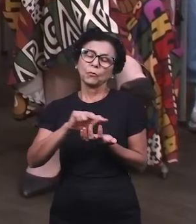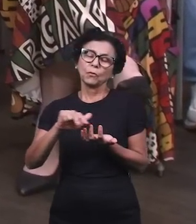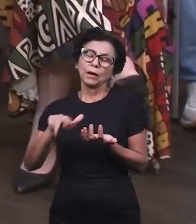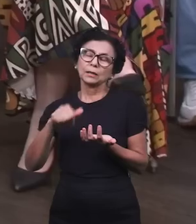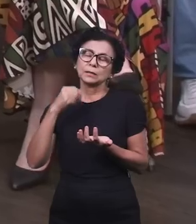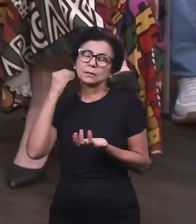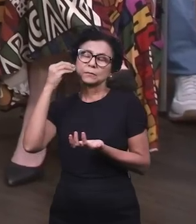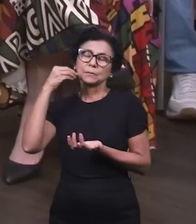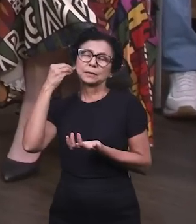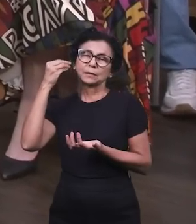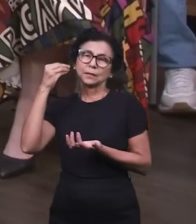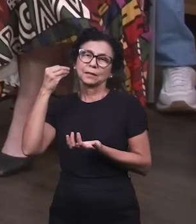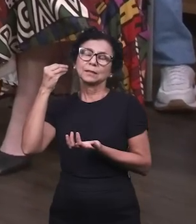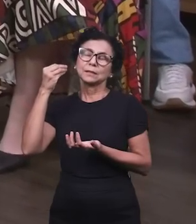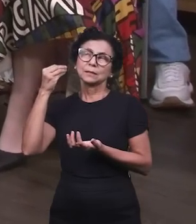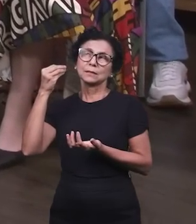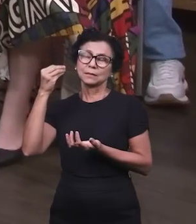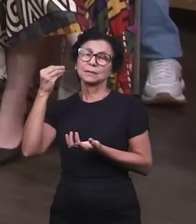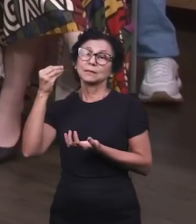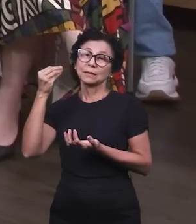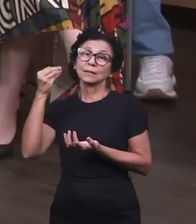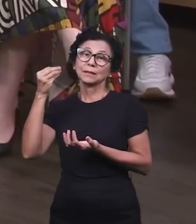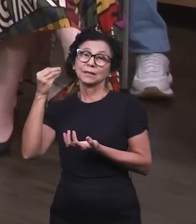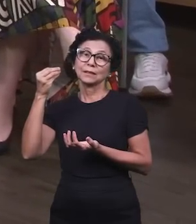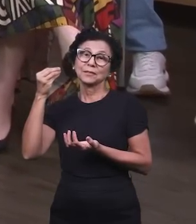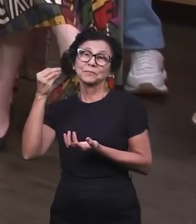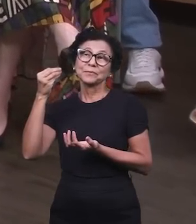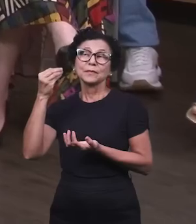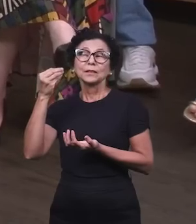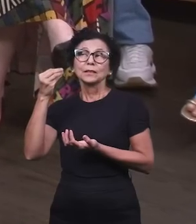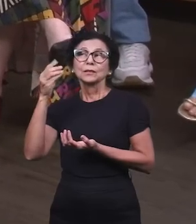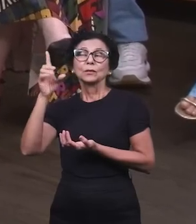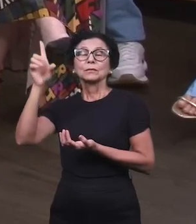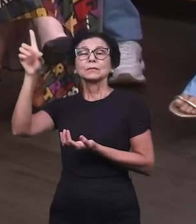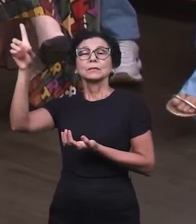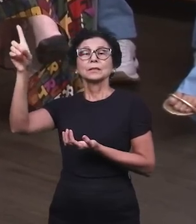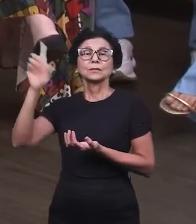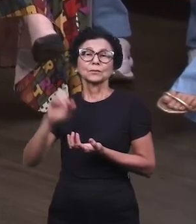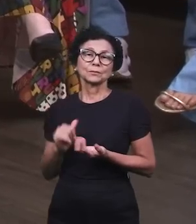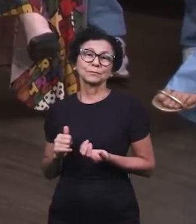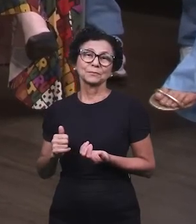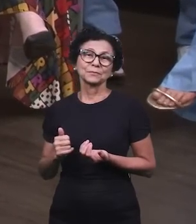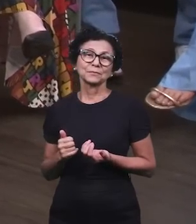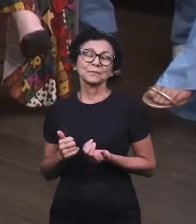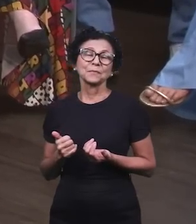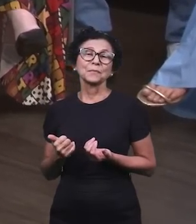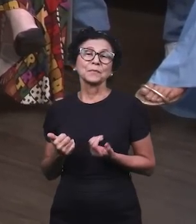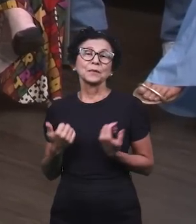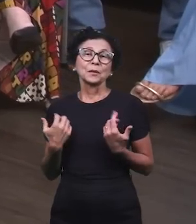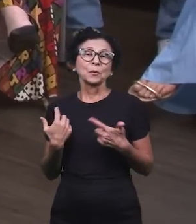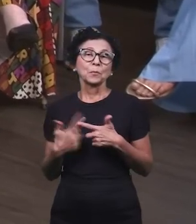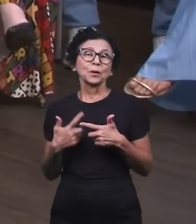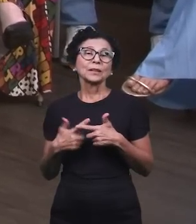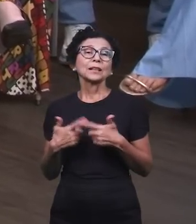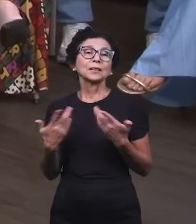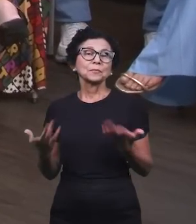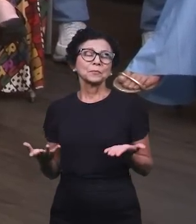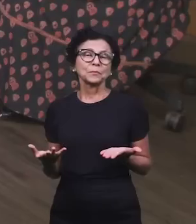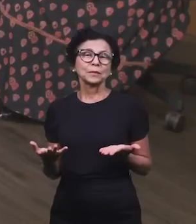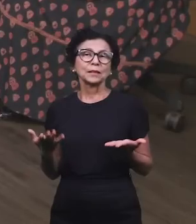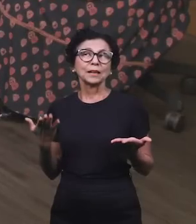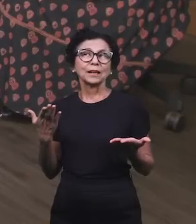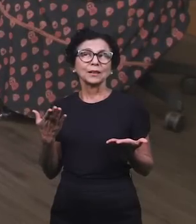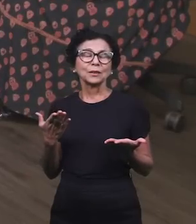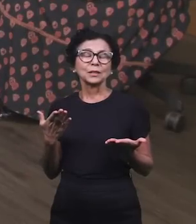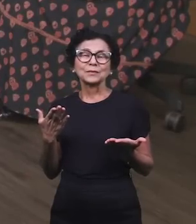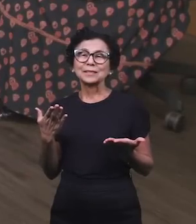de experiências que o homem passa a viver, frutos da salvação, frutos do encontro com Jesus,